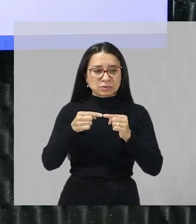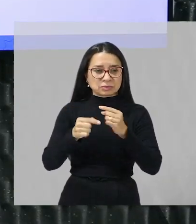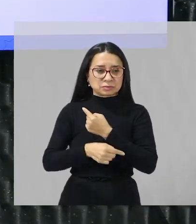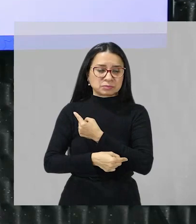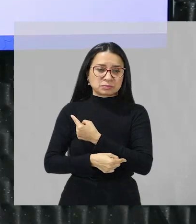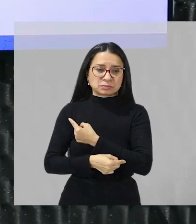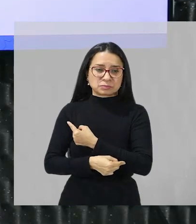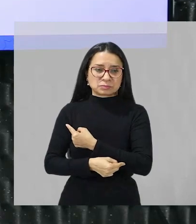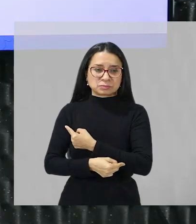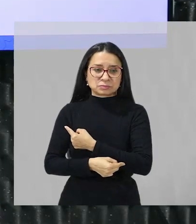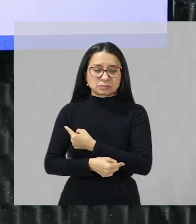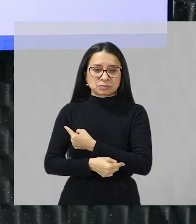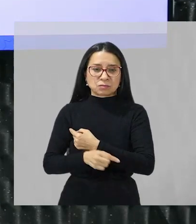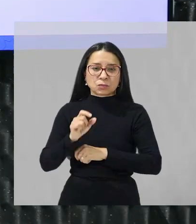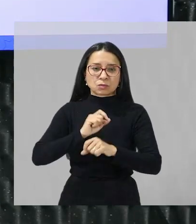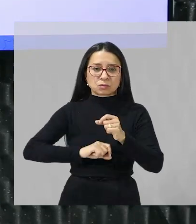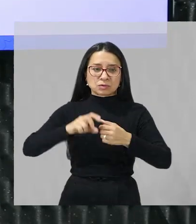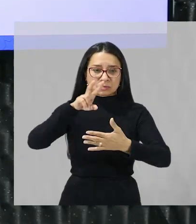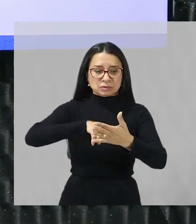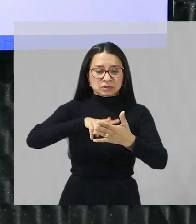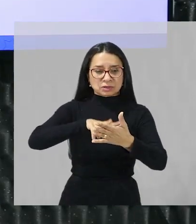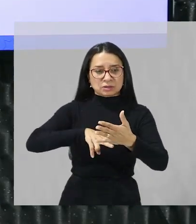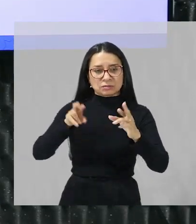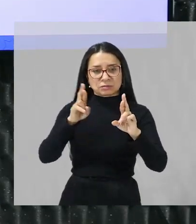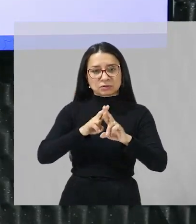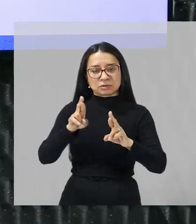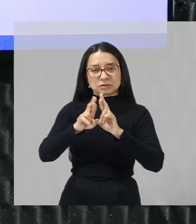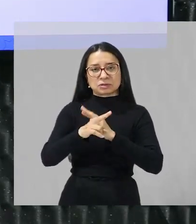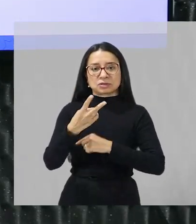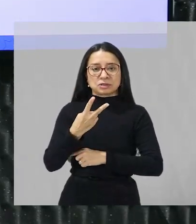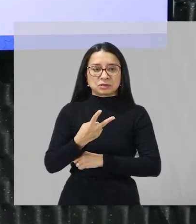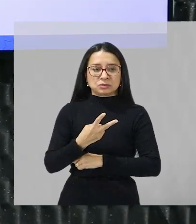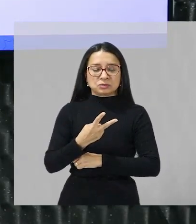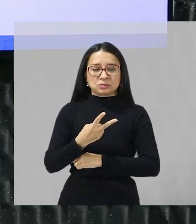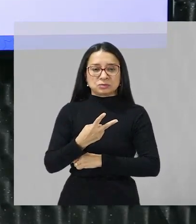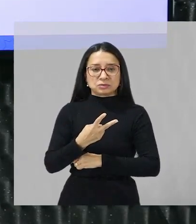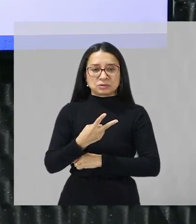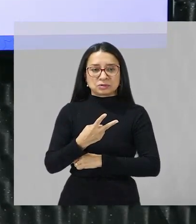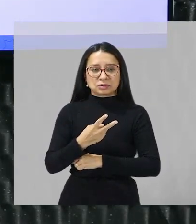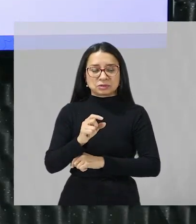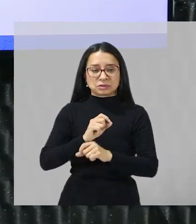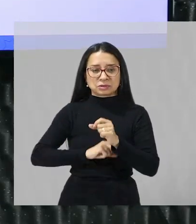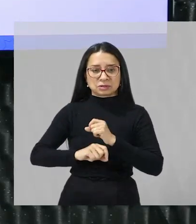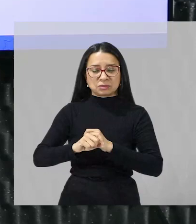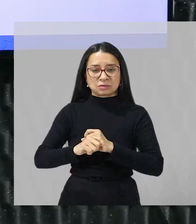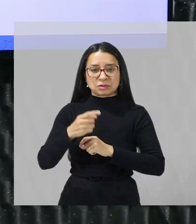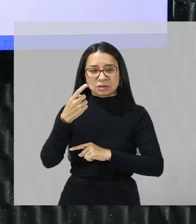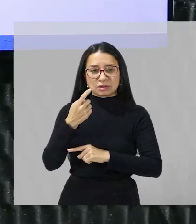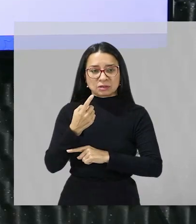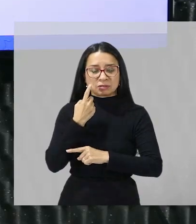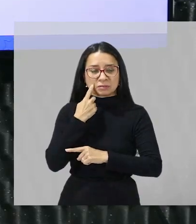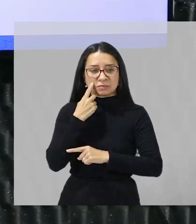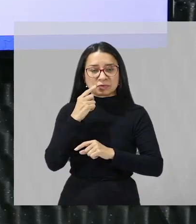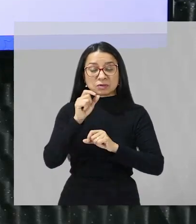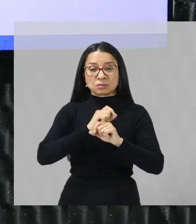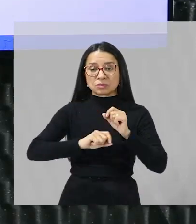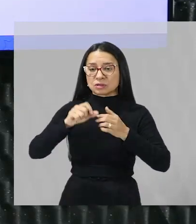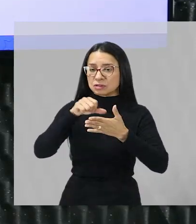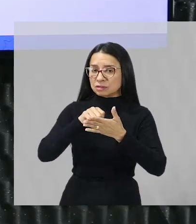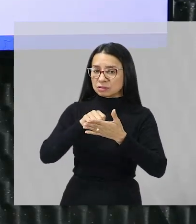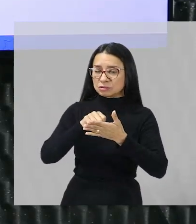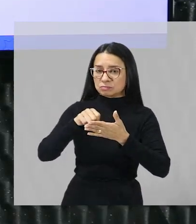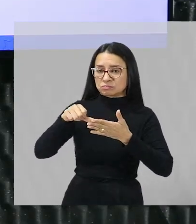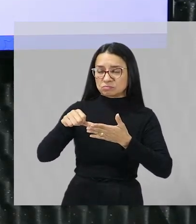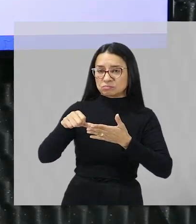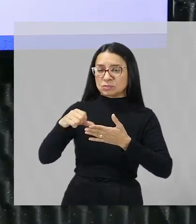melhor expressam aquilo que a gente leu sobre as duas, e aí é o lance de você grifar o que é importante na